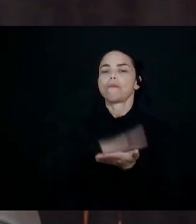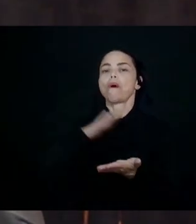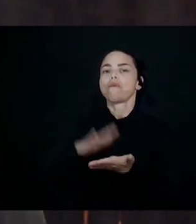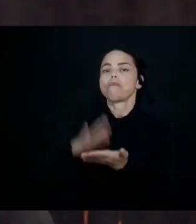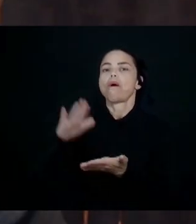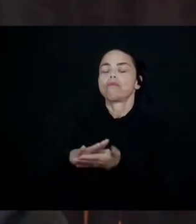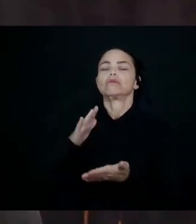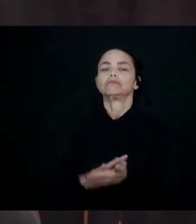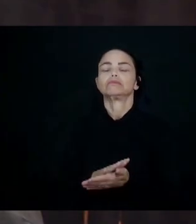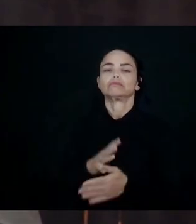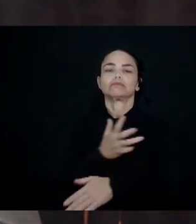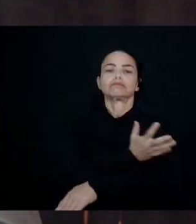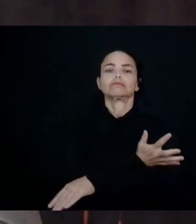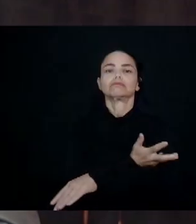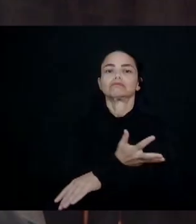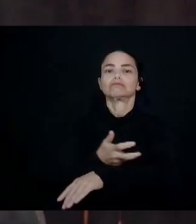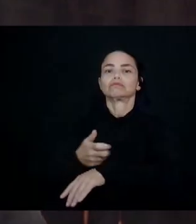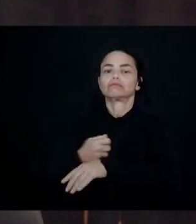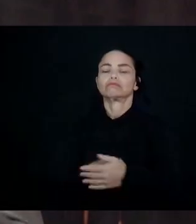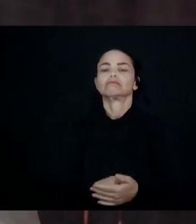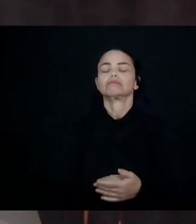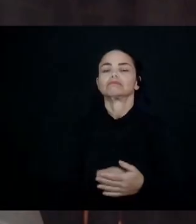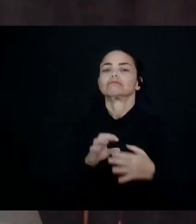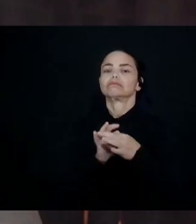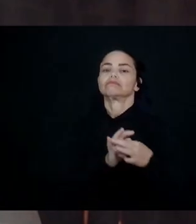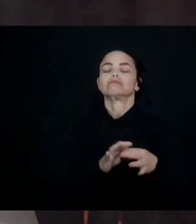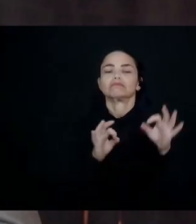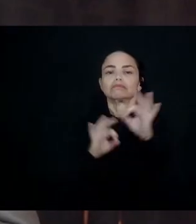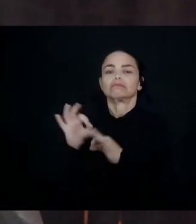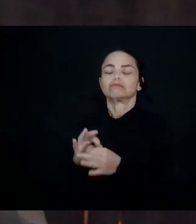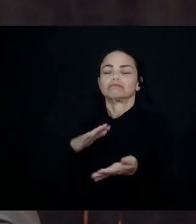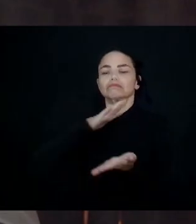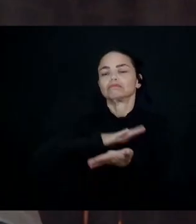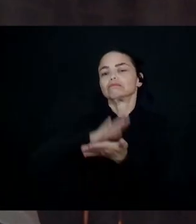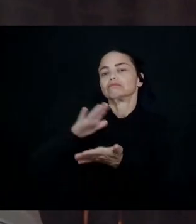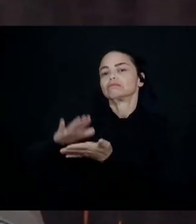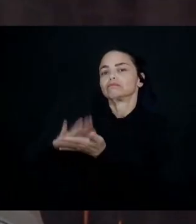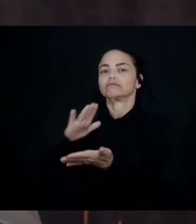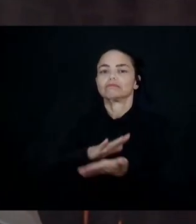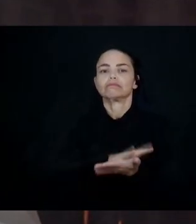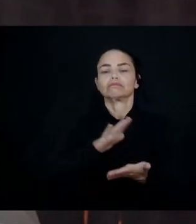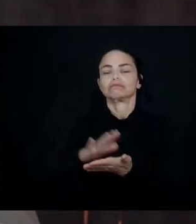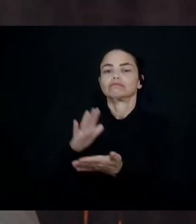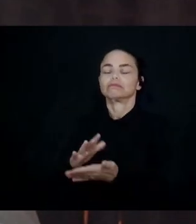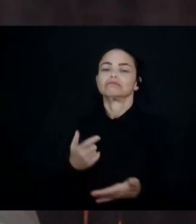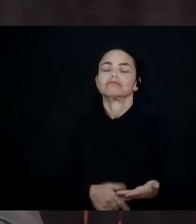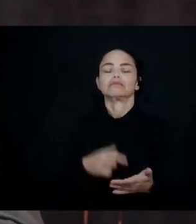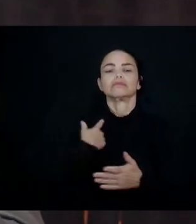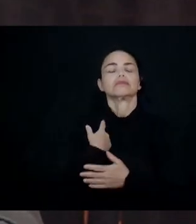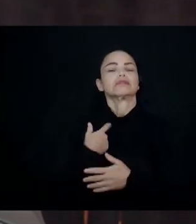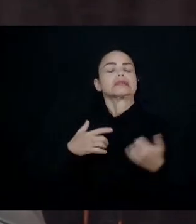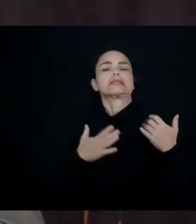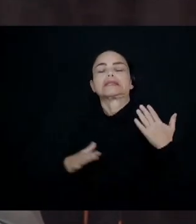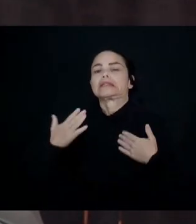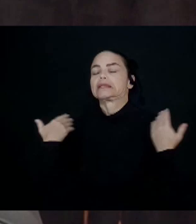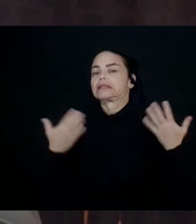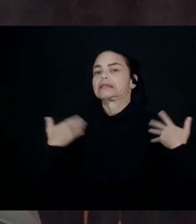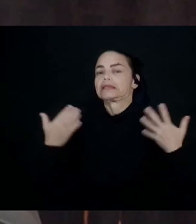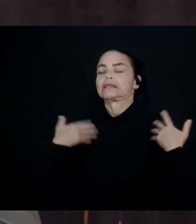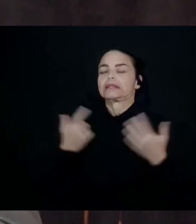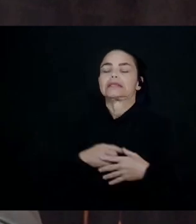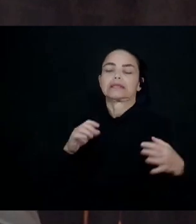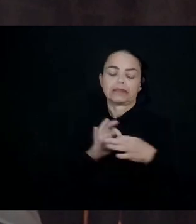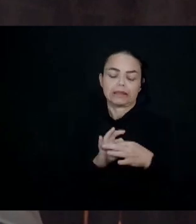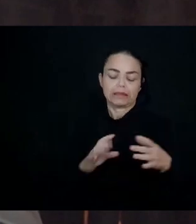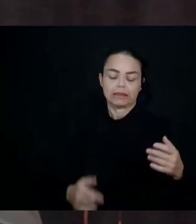mundo junto, fomos organizando as figurinhas, colando as figurinhas no álbum. Trouxe, sim, aquela nostalgia, aquele momento de conexão com